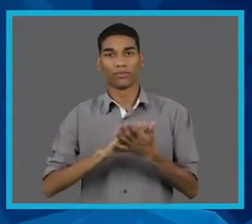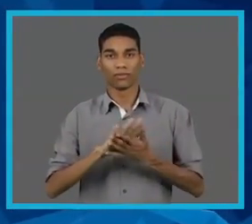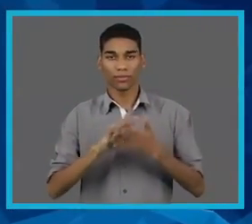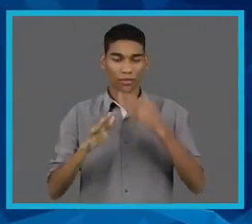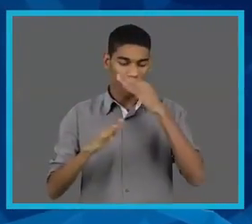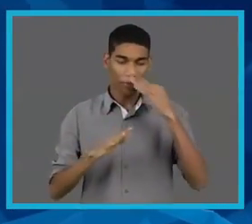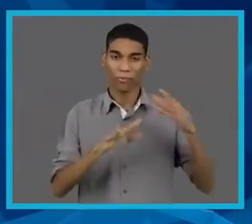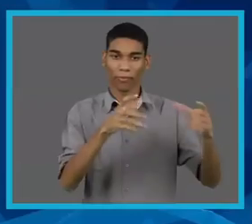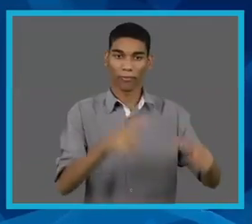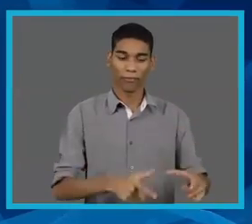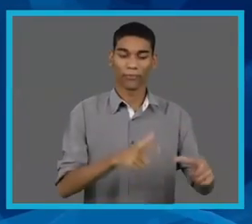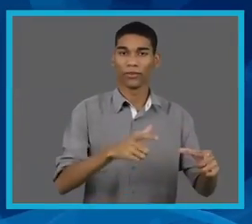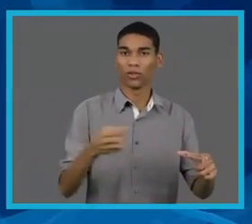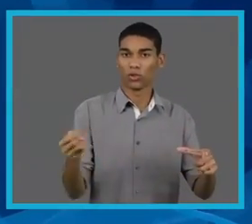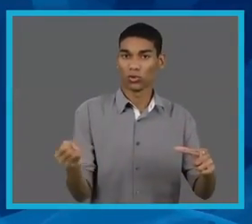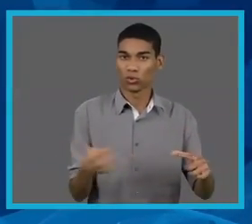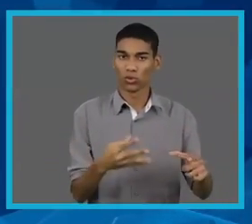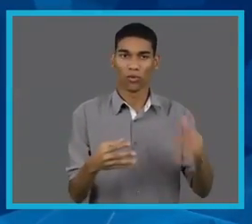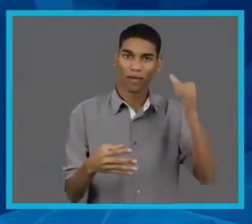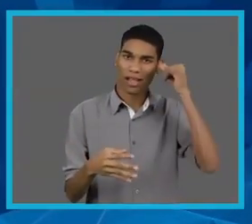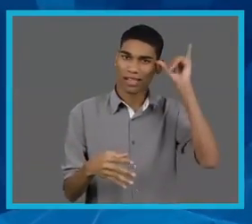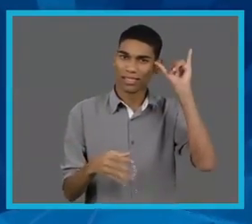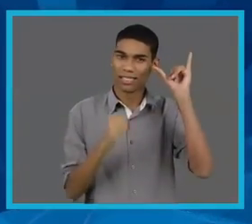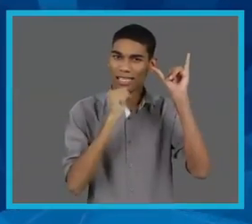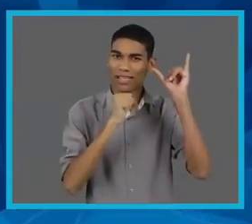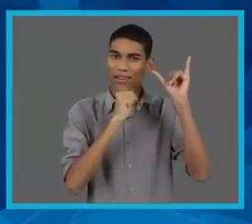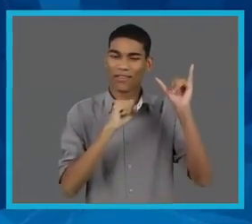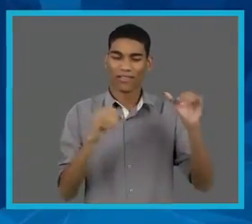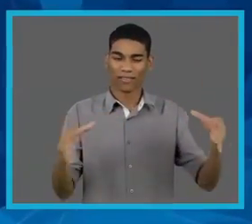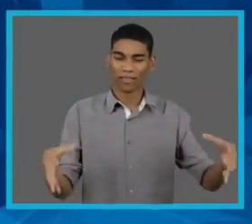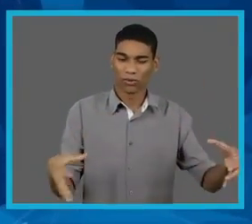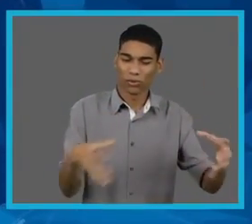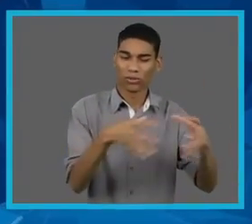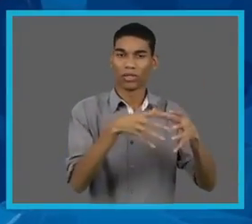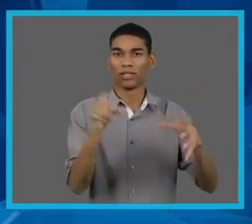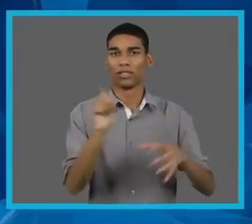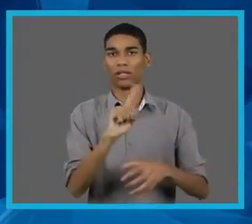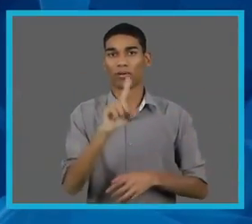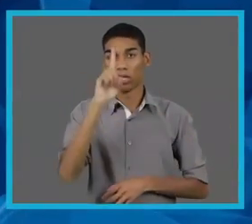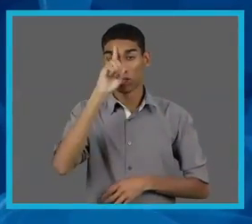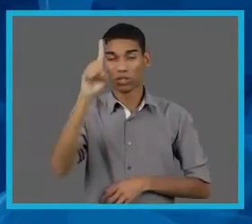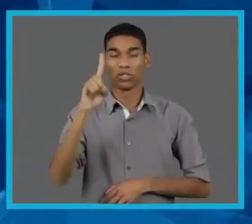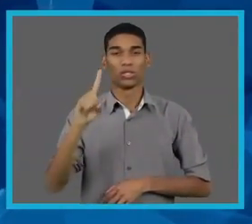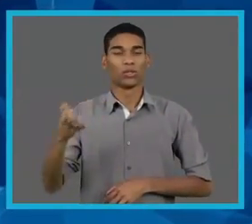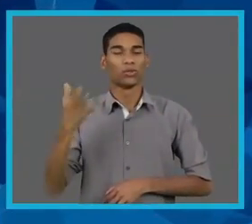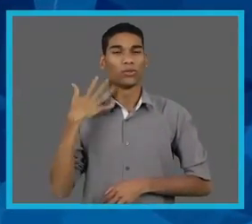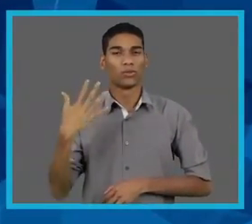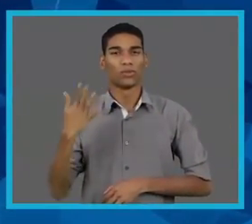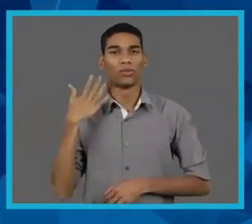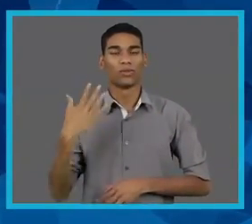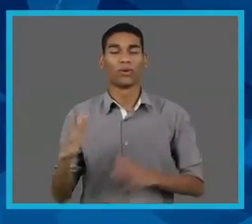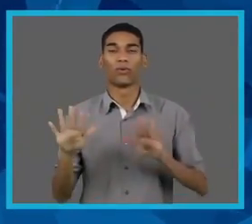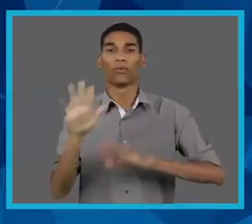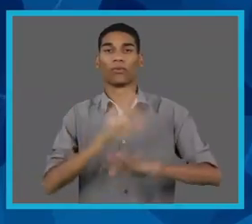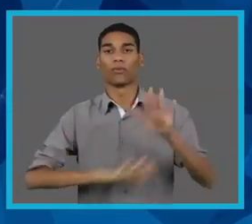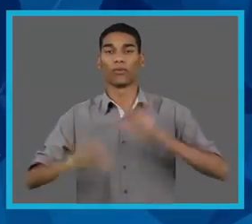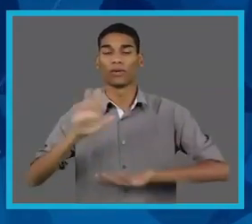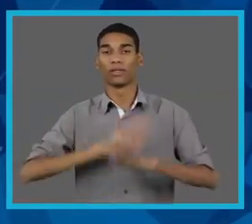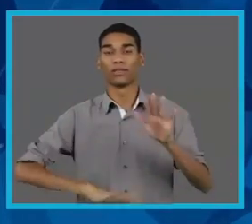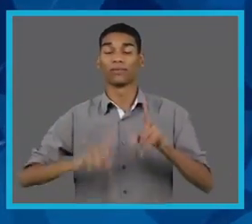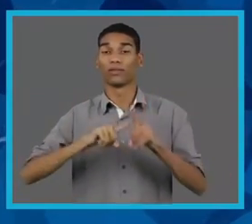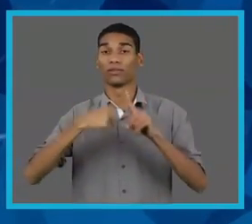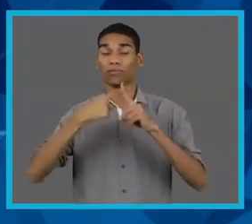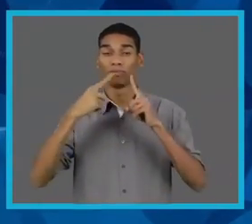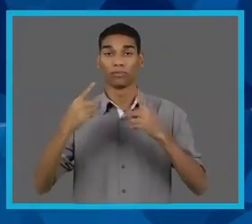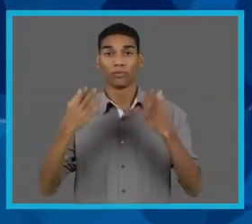mesmo piquete novilhas recém-paridas junto com vacas em lactação. Em dias de muito calor, cuidado redobrado